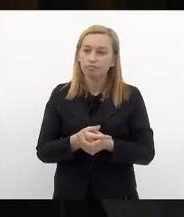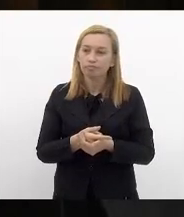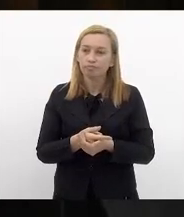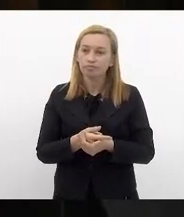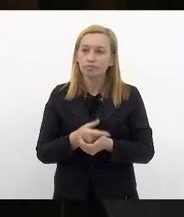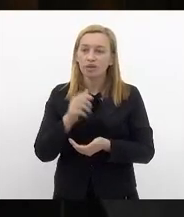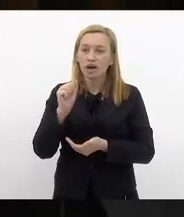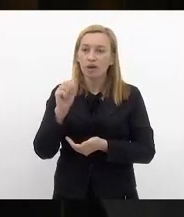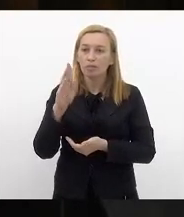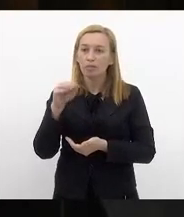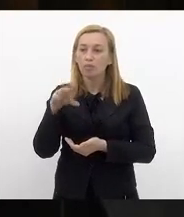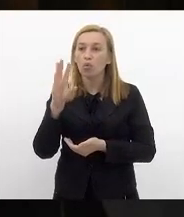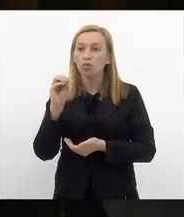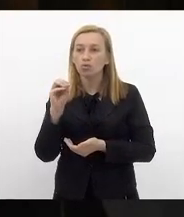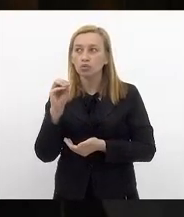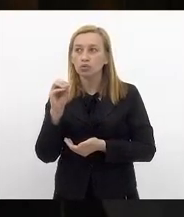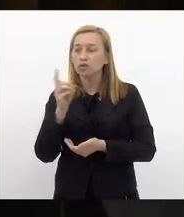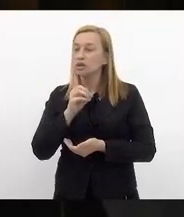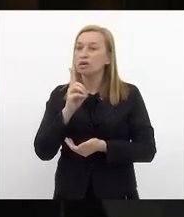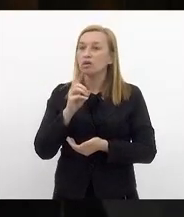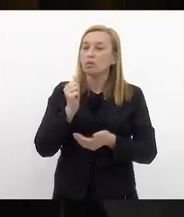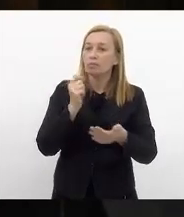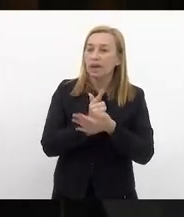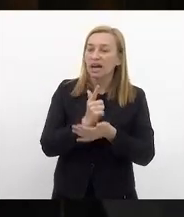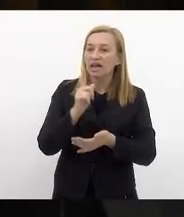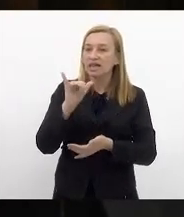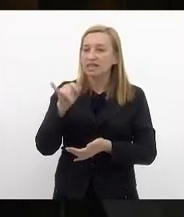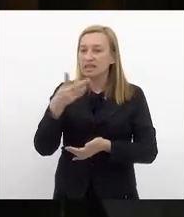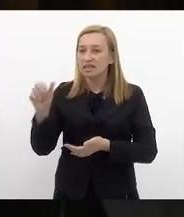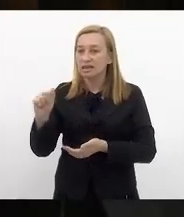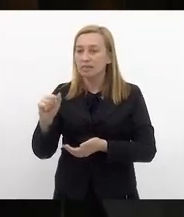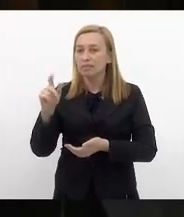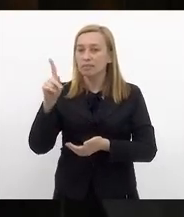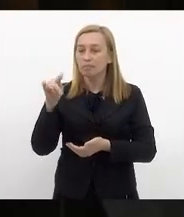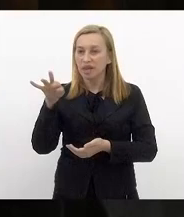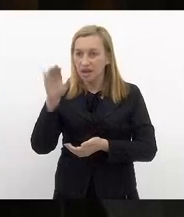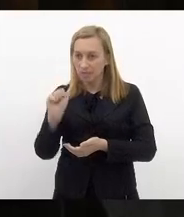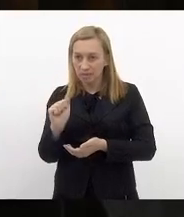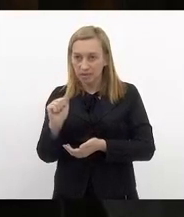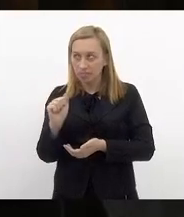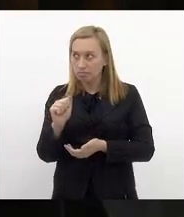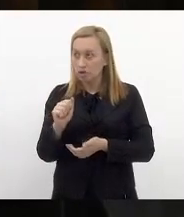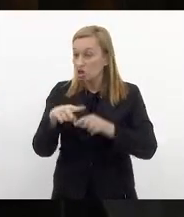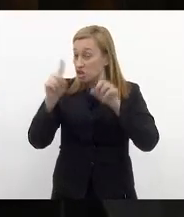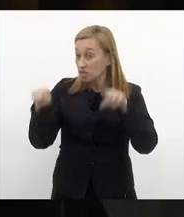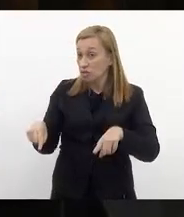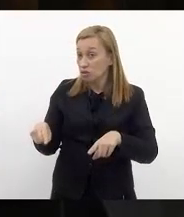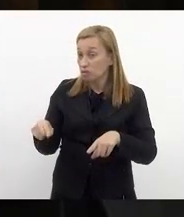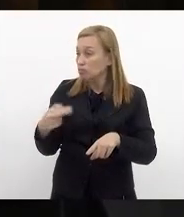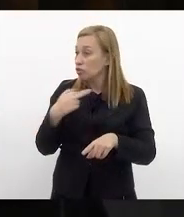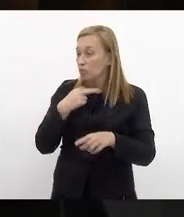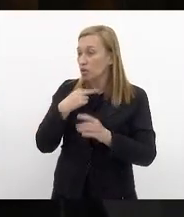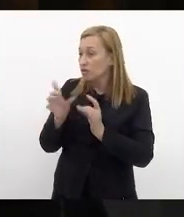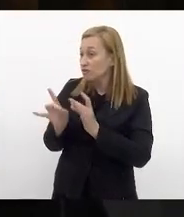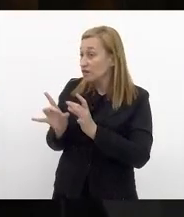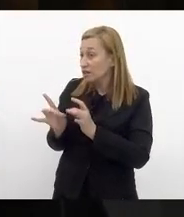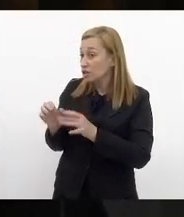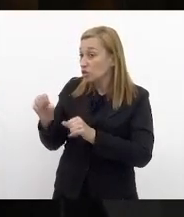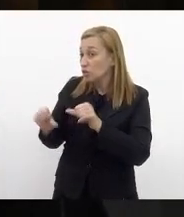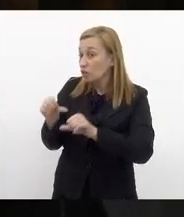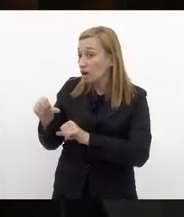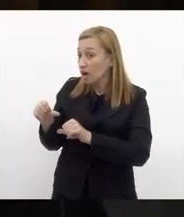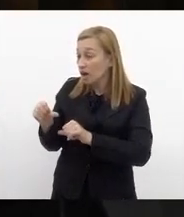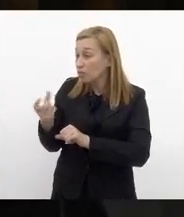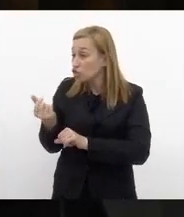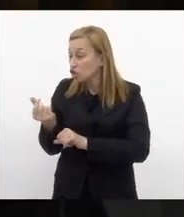o abono, já não paga a licença-prêmio. Os servidores já não podem vender a licença-prêmio, trocar por pecúnio,